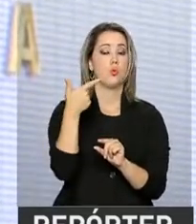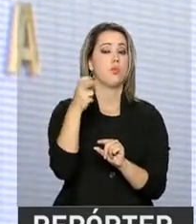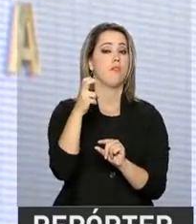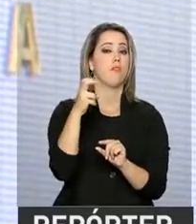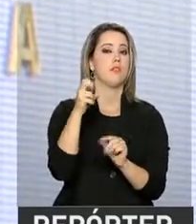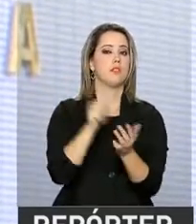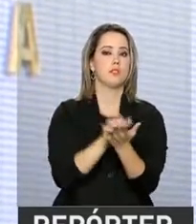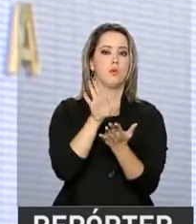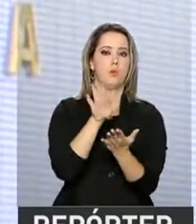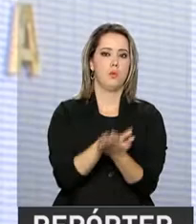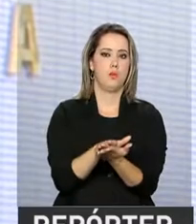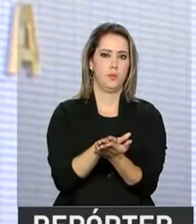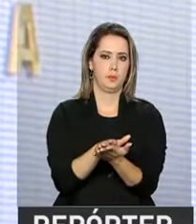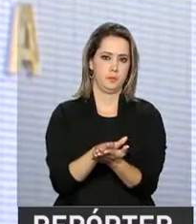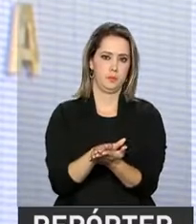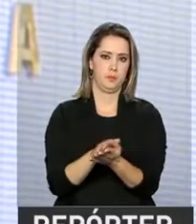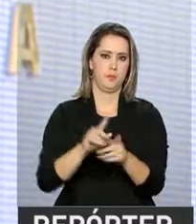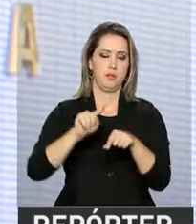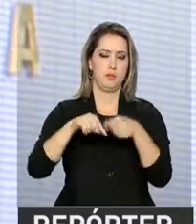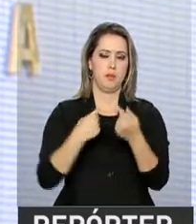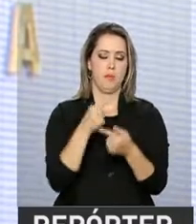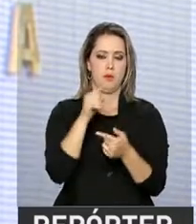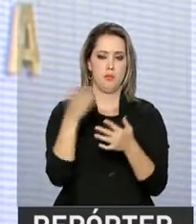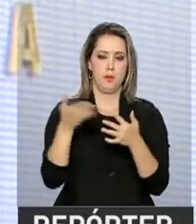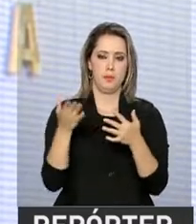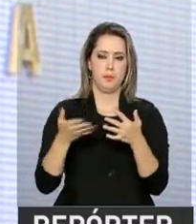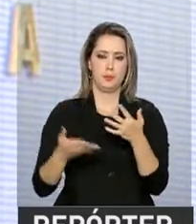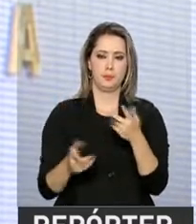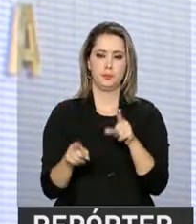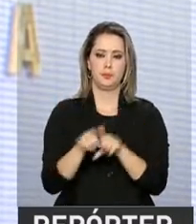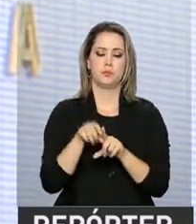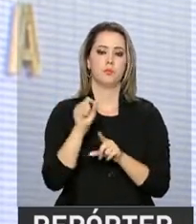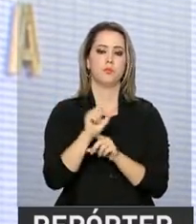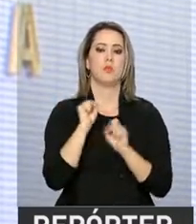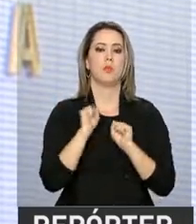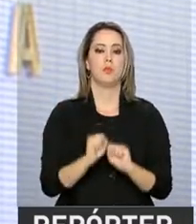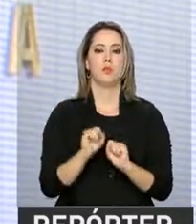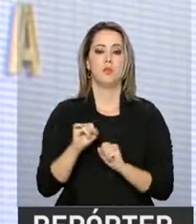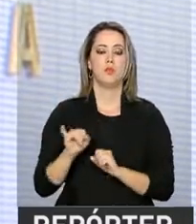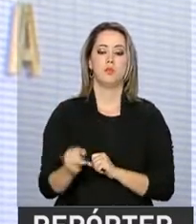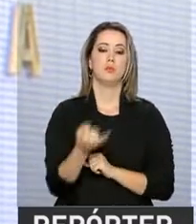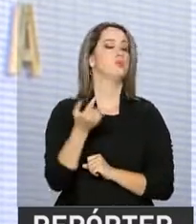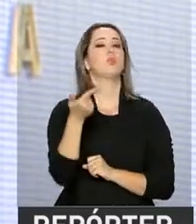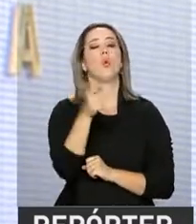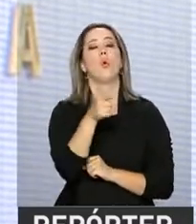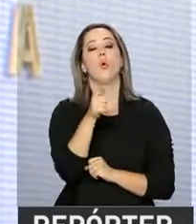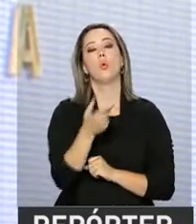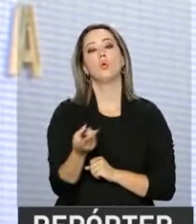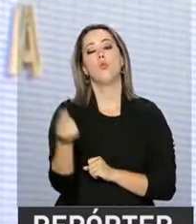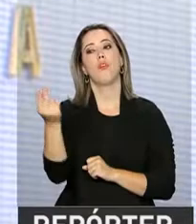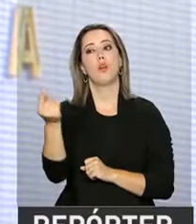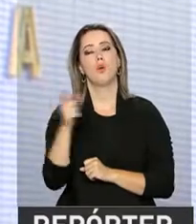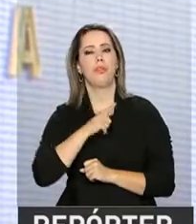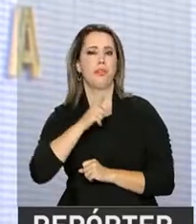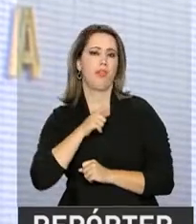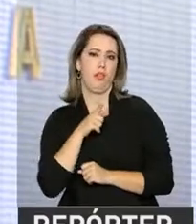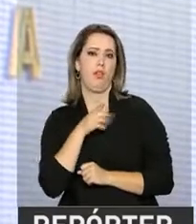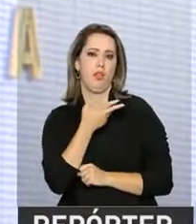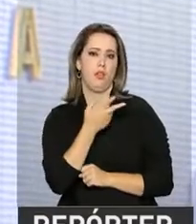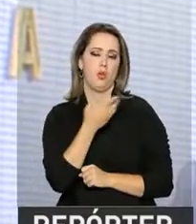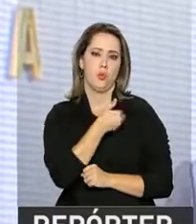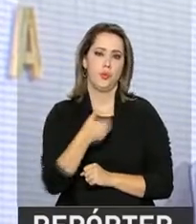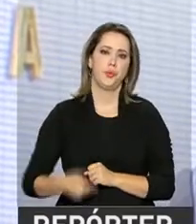descontos, nessas três modalidades, submodalidades, você pode aproveitar outros créditos no âmbito da Receita. E